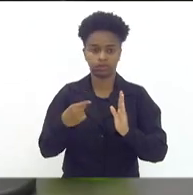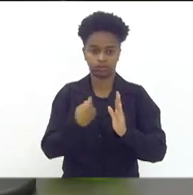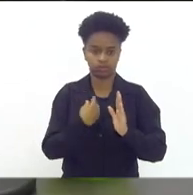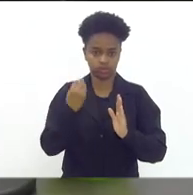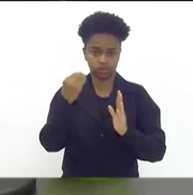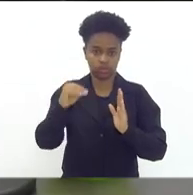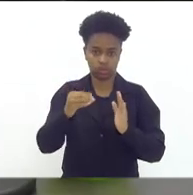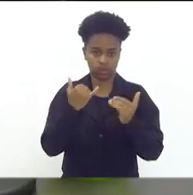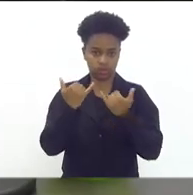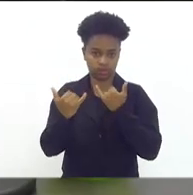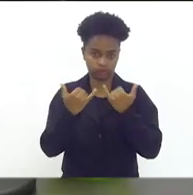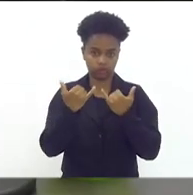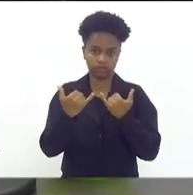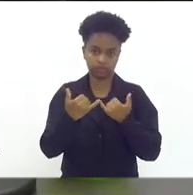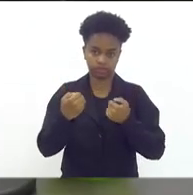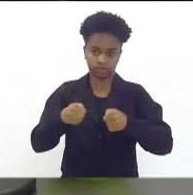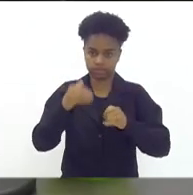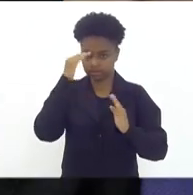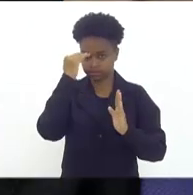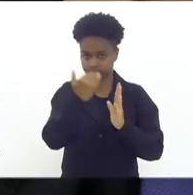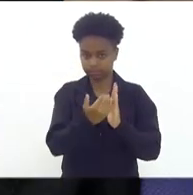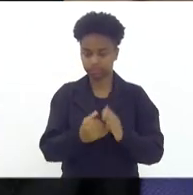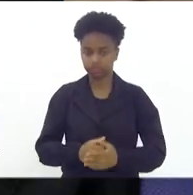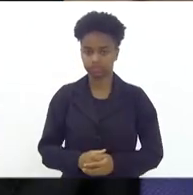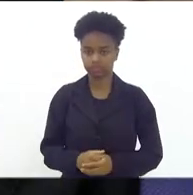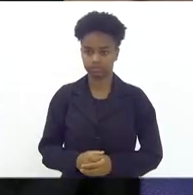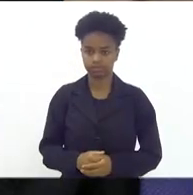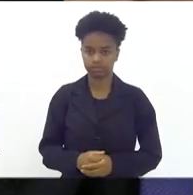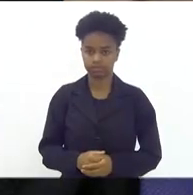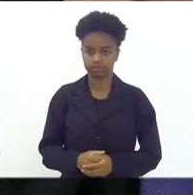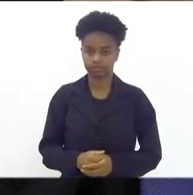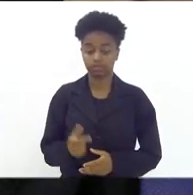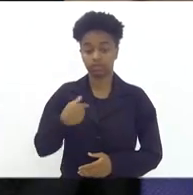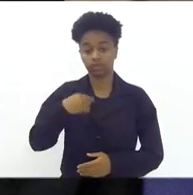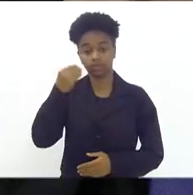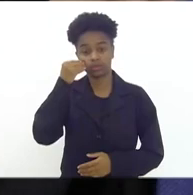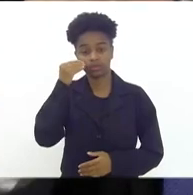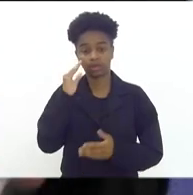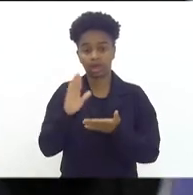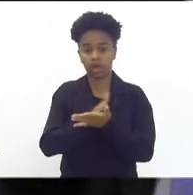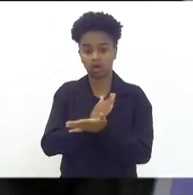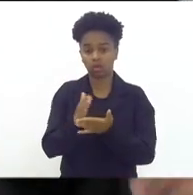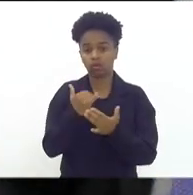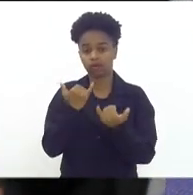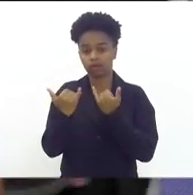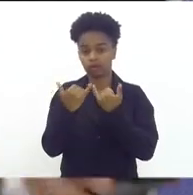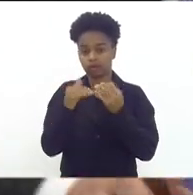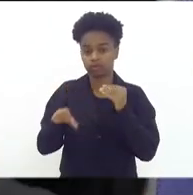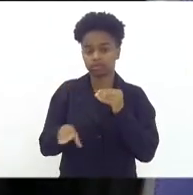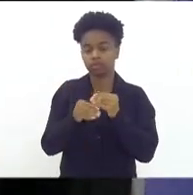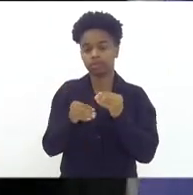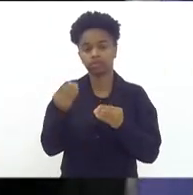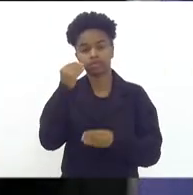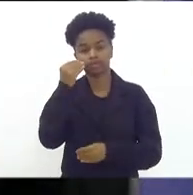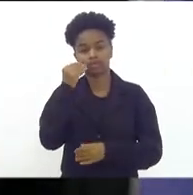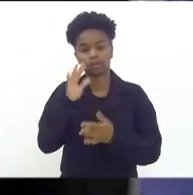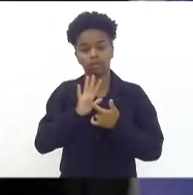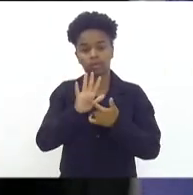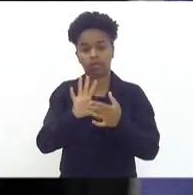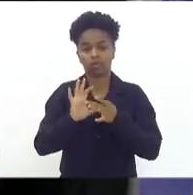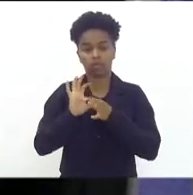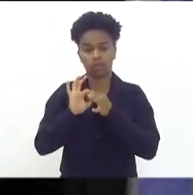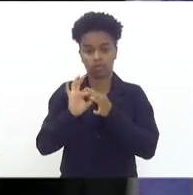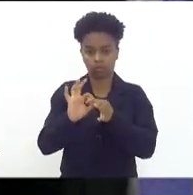essa pra essa informação ser cumprida ou buscar algumas informações para tentar é contextualizar